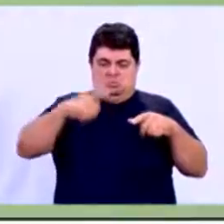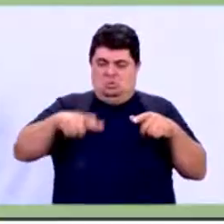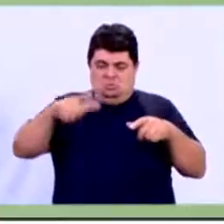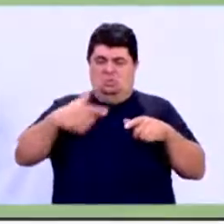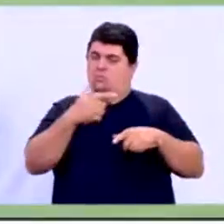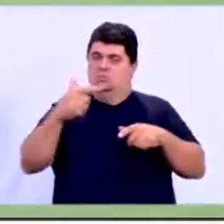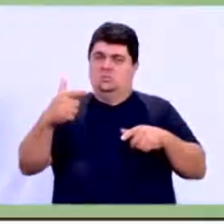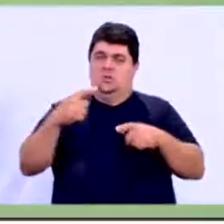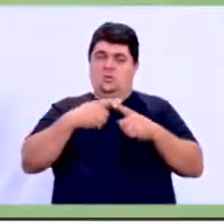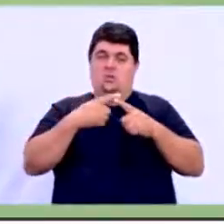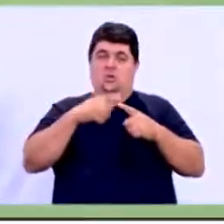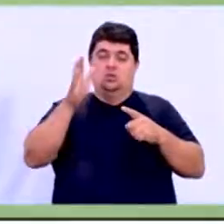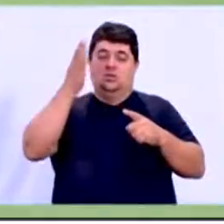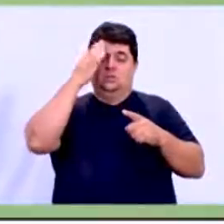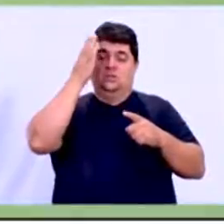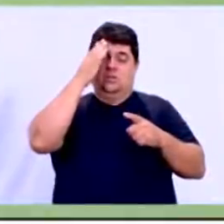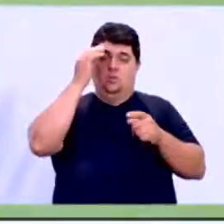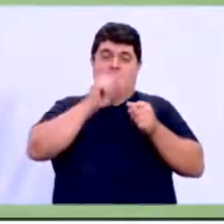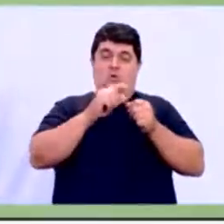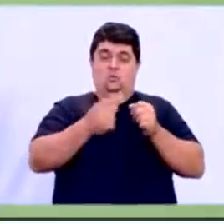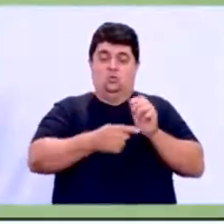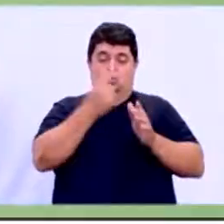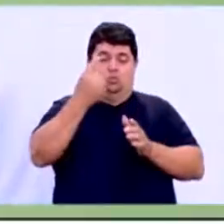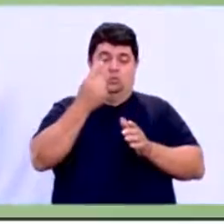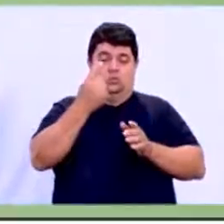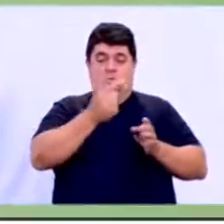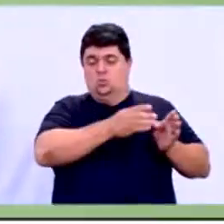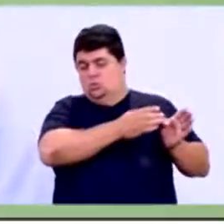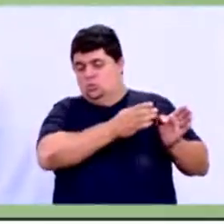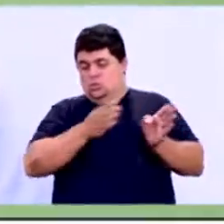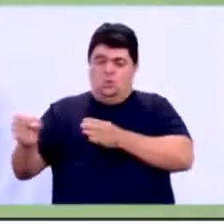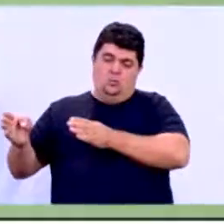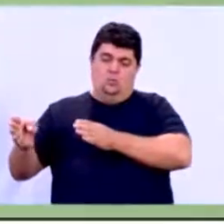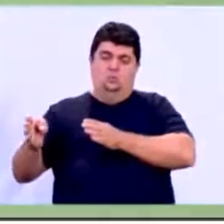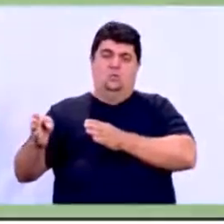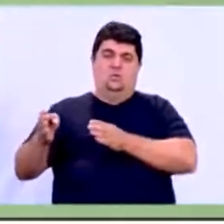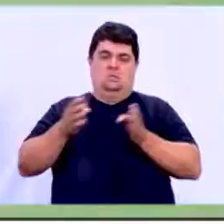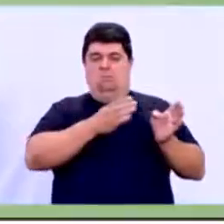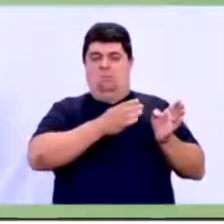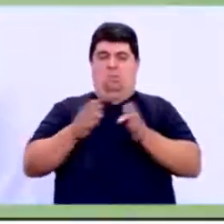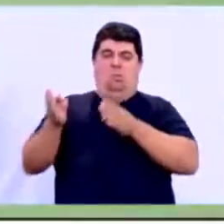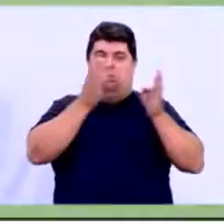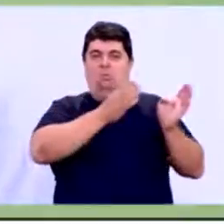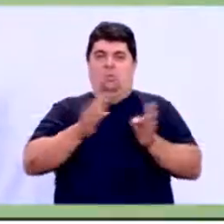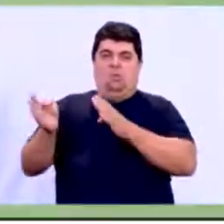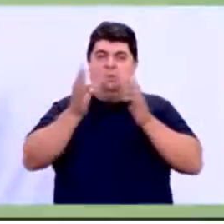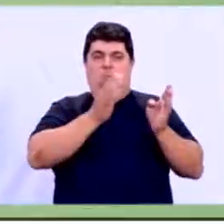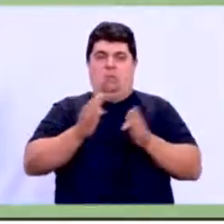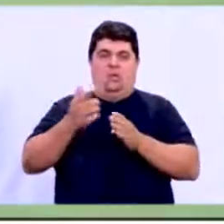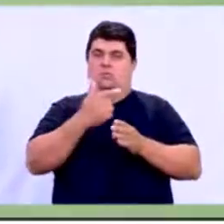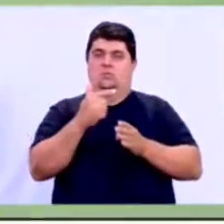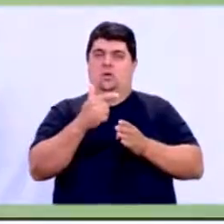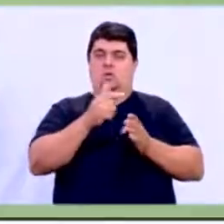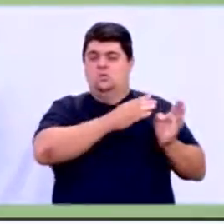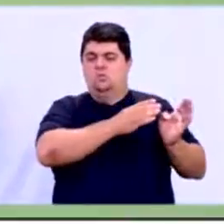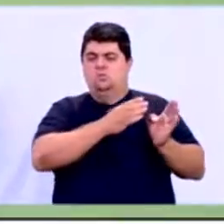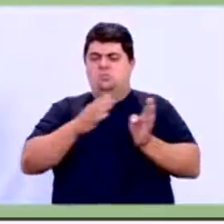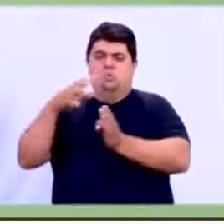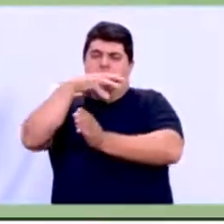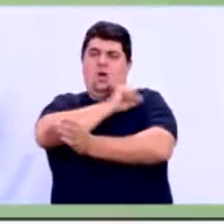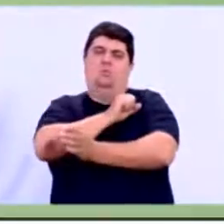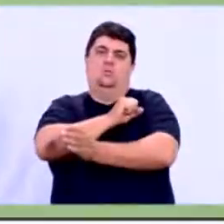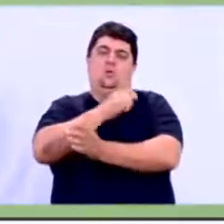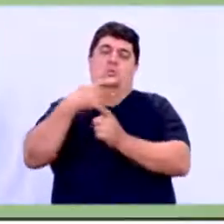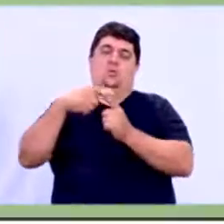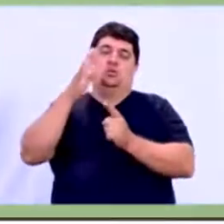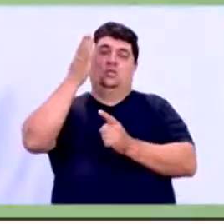eficácia da jornada pretendida. Então aqui a gente vai acabar sabendo de que forma, qual é a melhor forma para